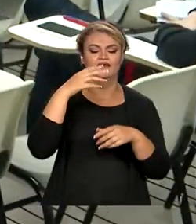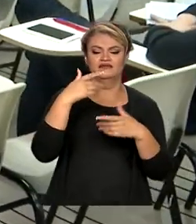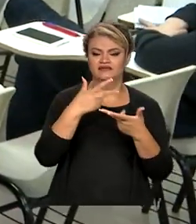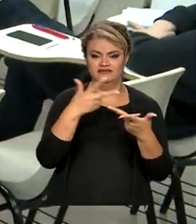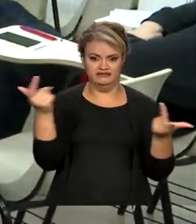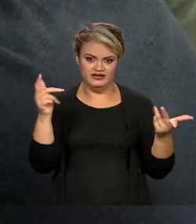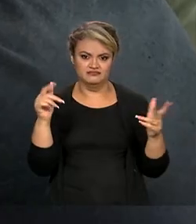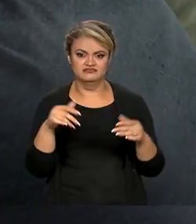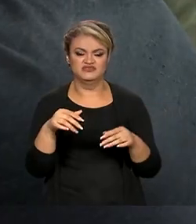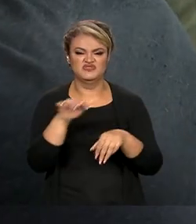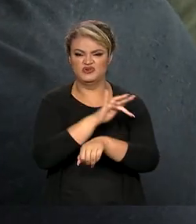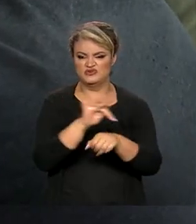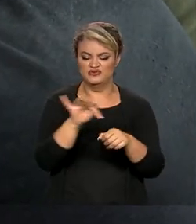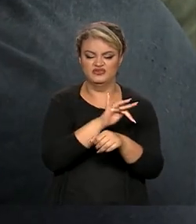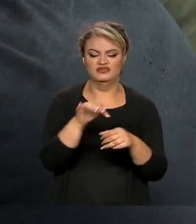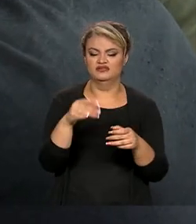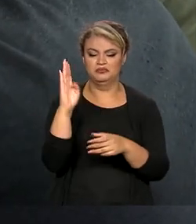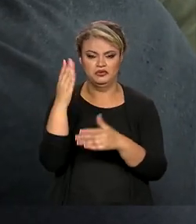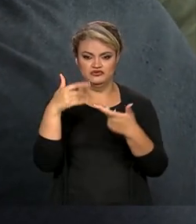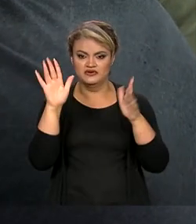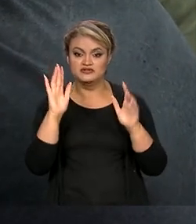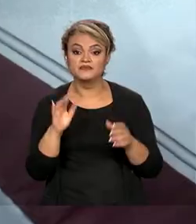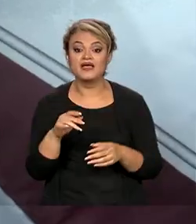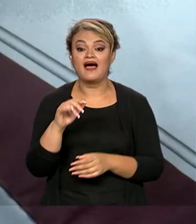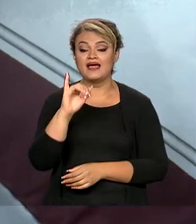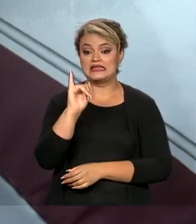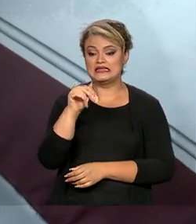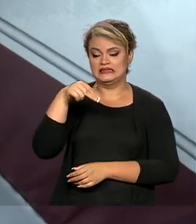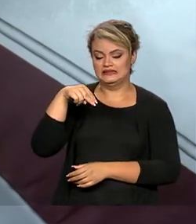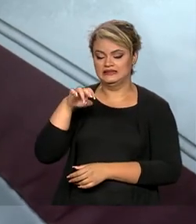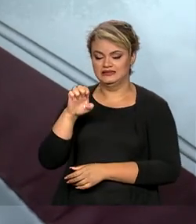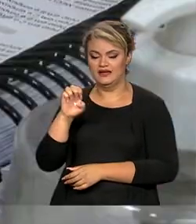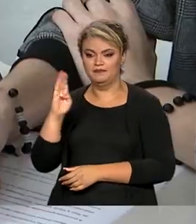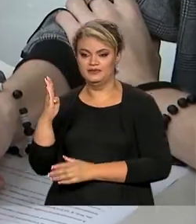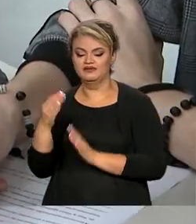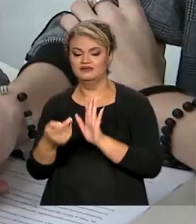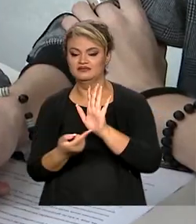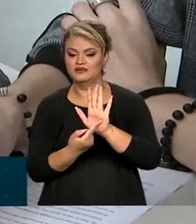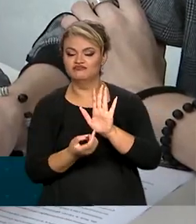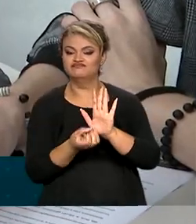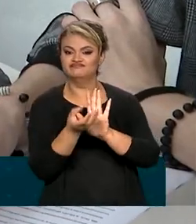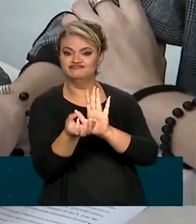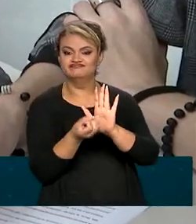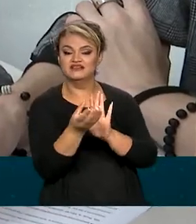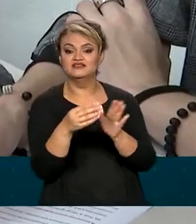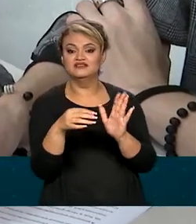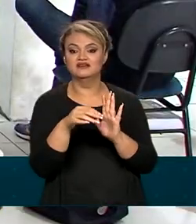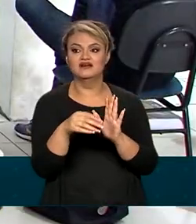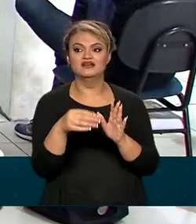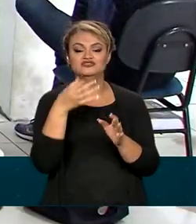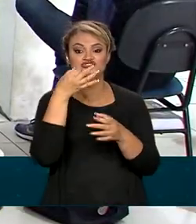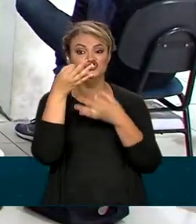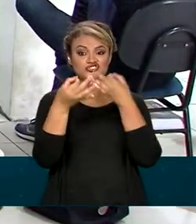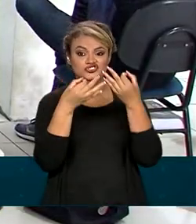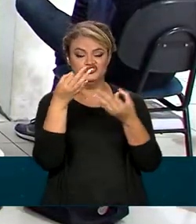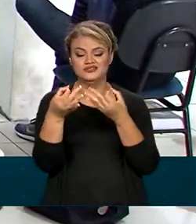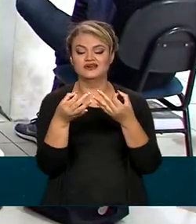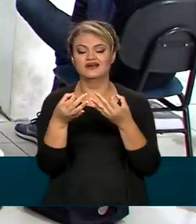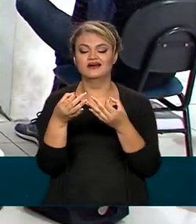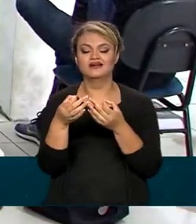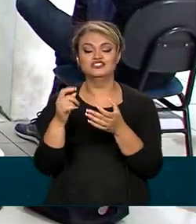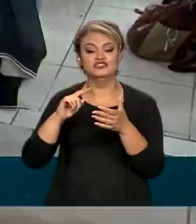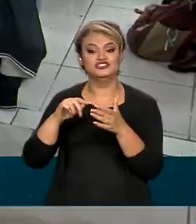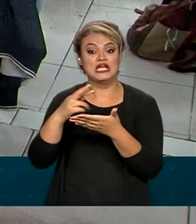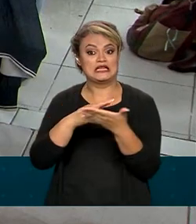os estudantes na elaboração dos textos o Inep disponibilizou uma cartilha que traz exemplos de redações nota mil da